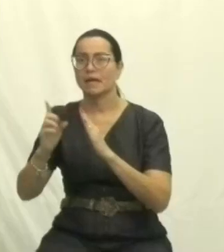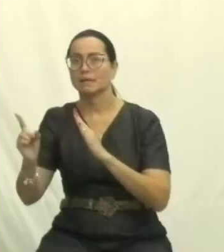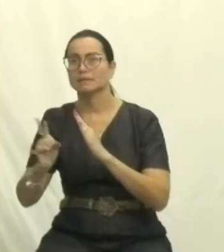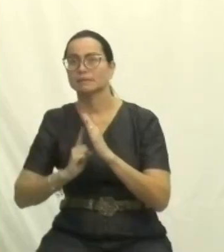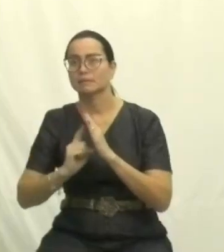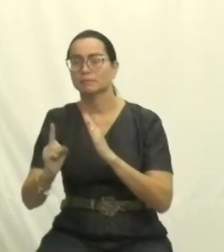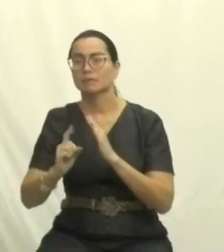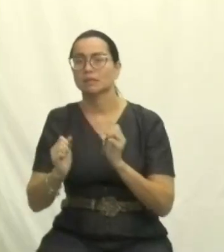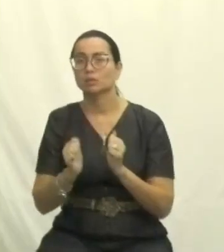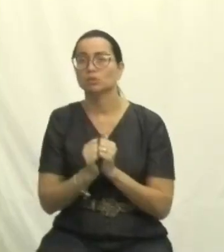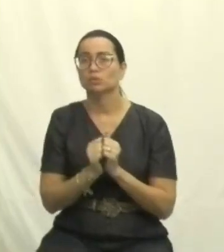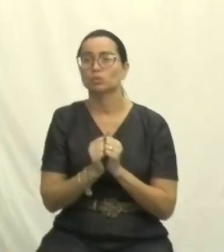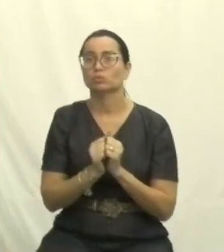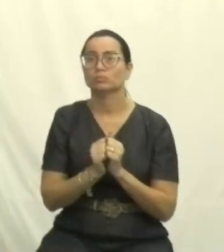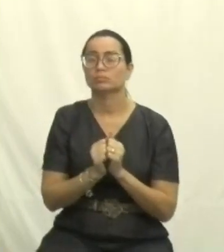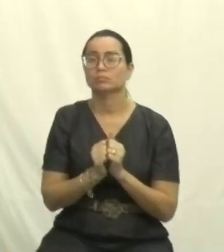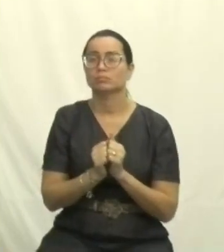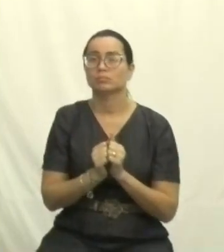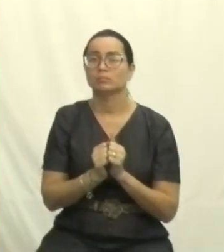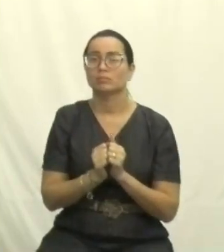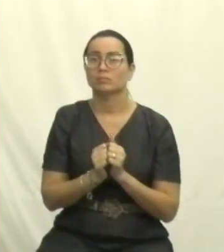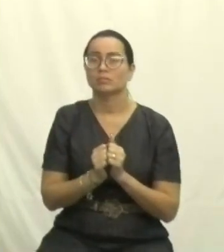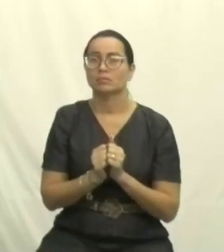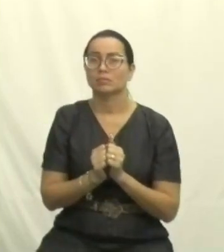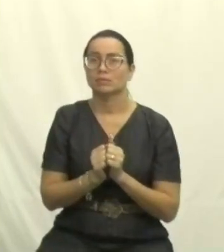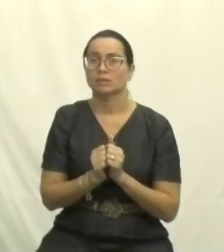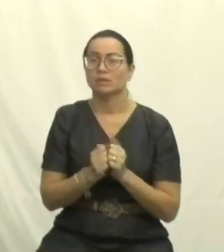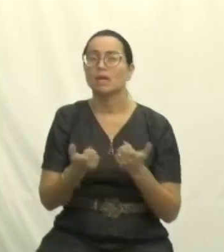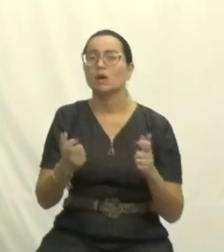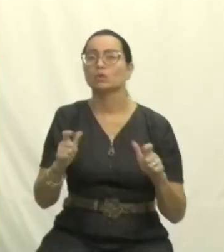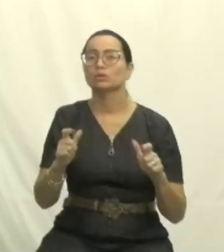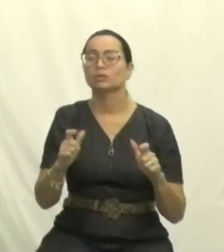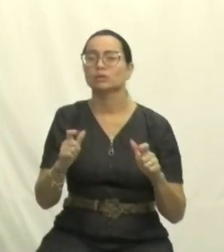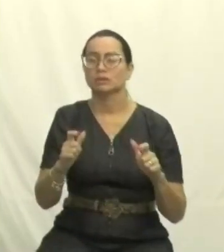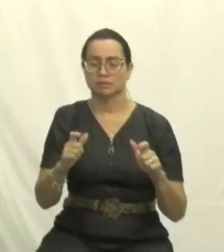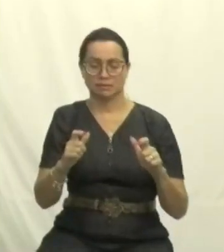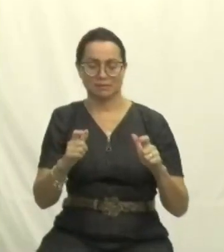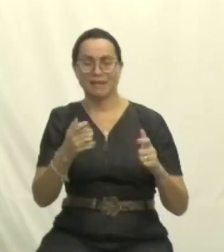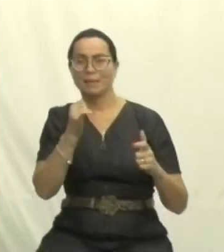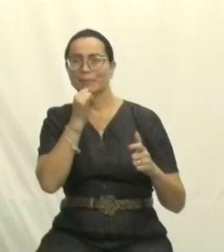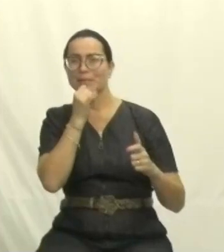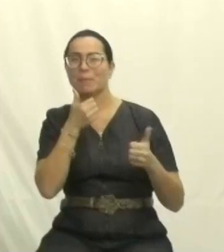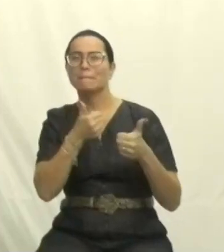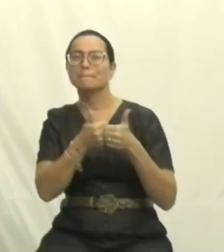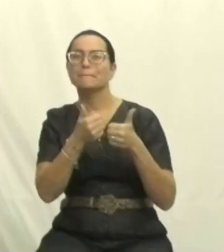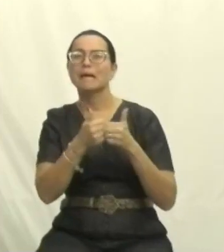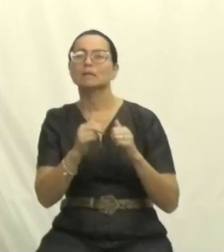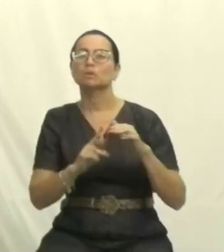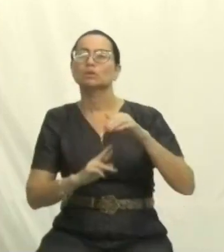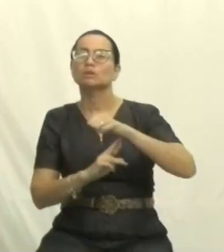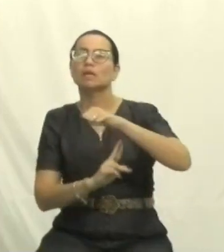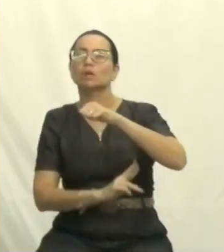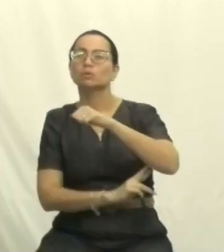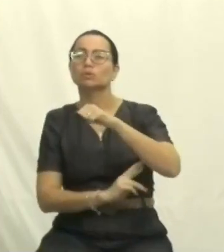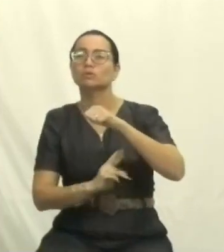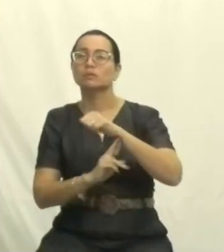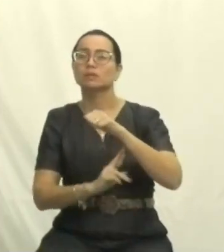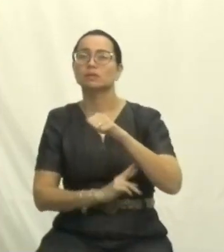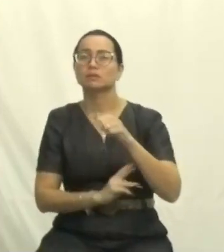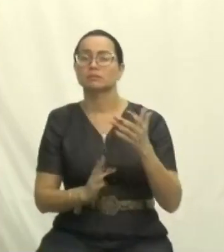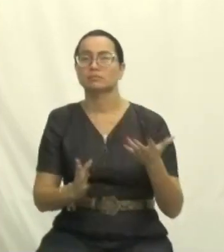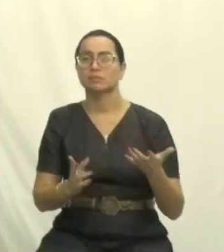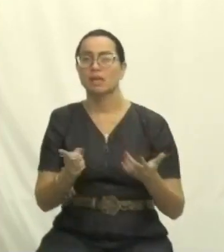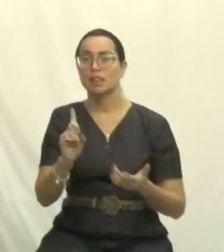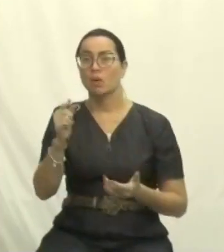são juntos e estão na entrada da cidade, ou muito próximos da rodoviária, por exemplo, que não é o nosso caso